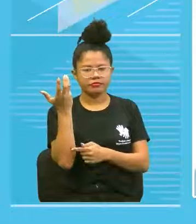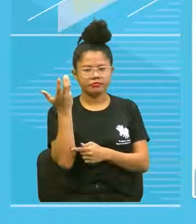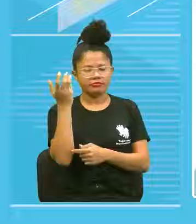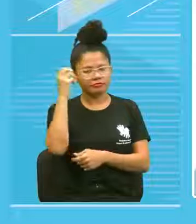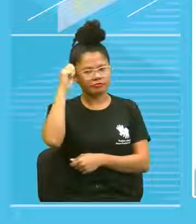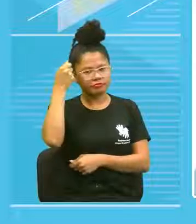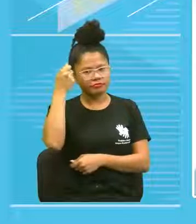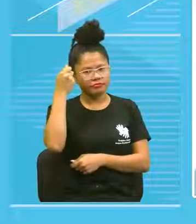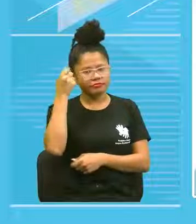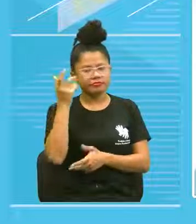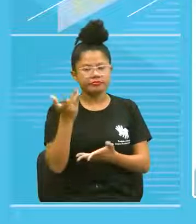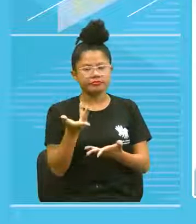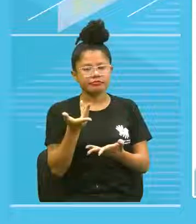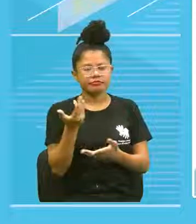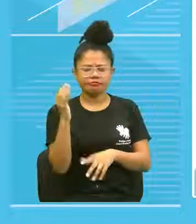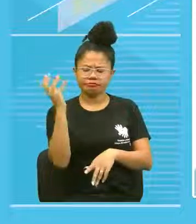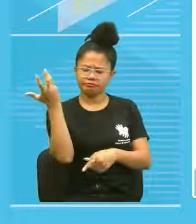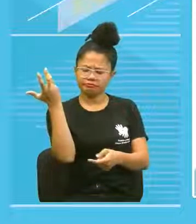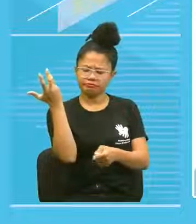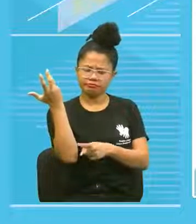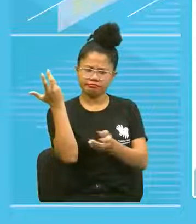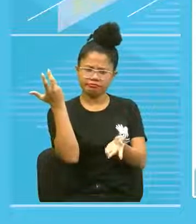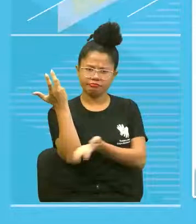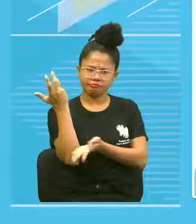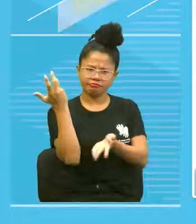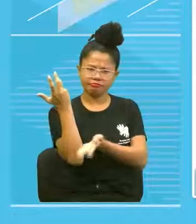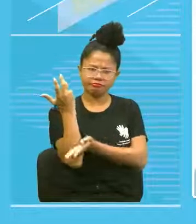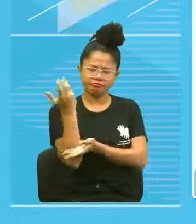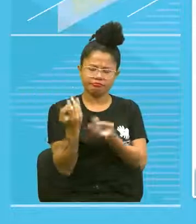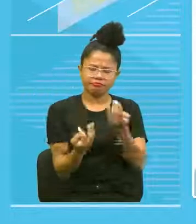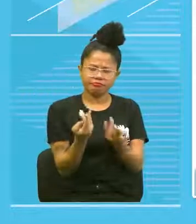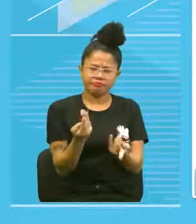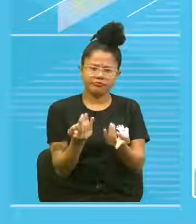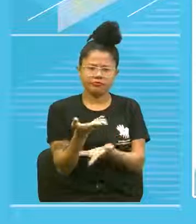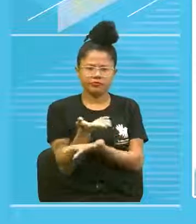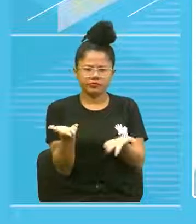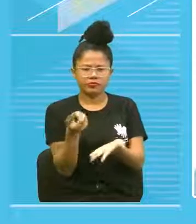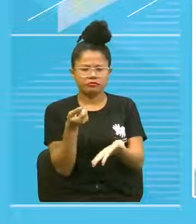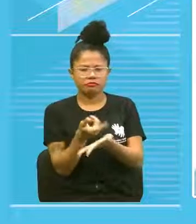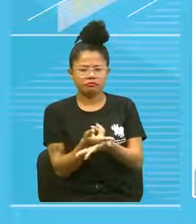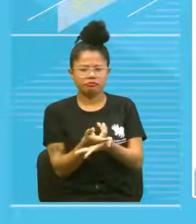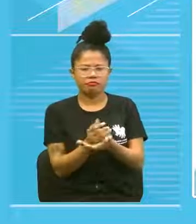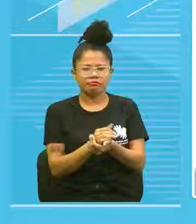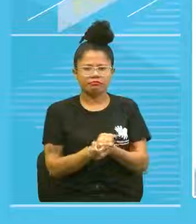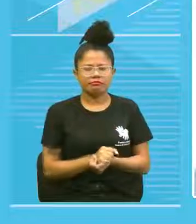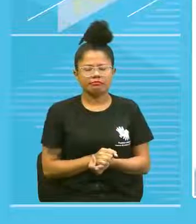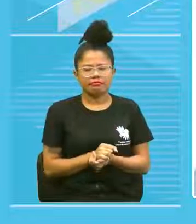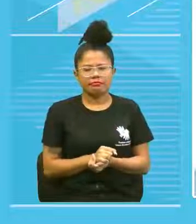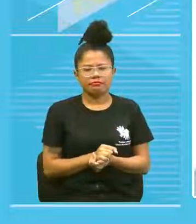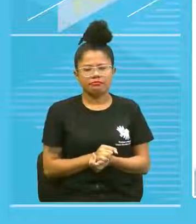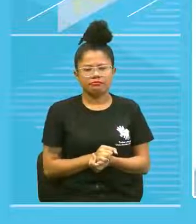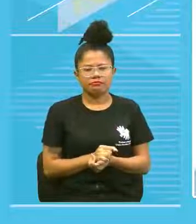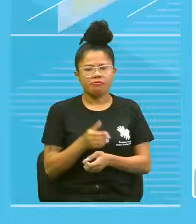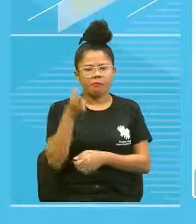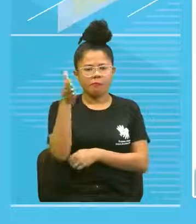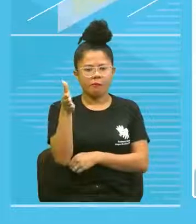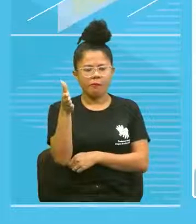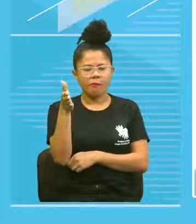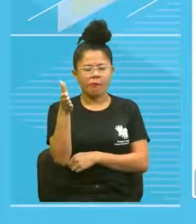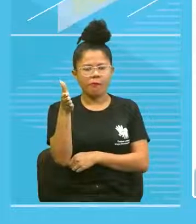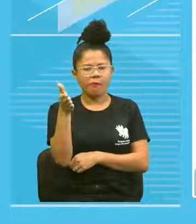e é madeira queimada é aquele que você compra por exemplo no posto de gasolina